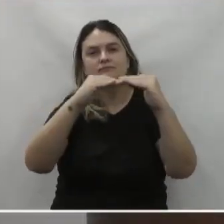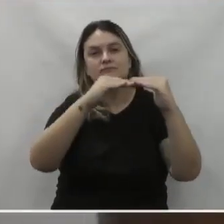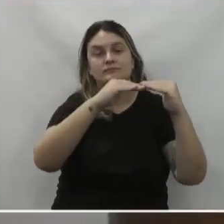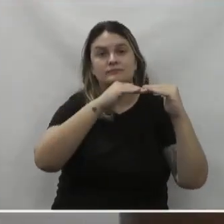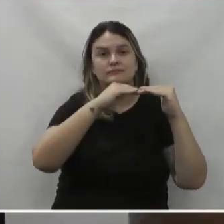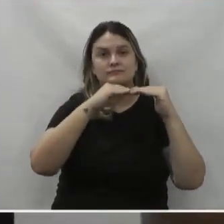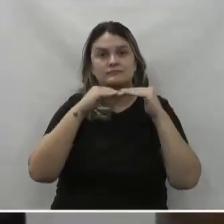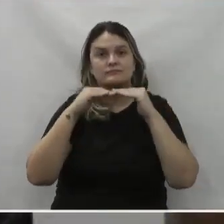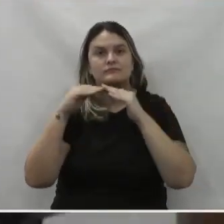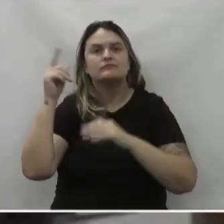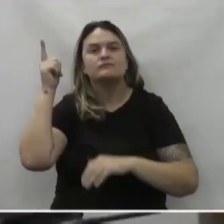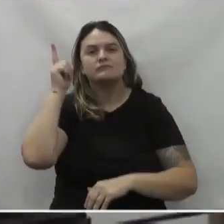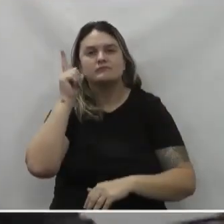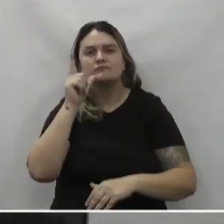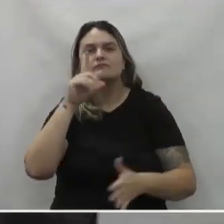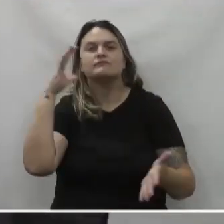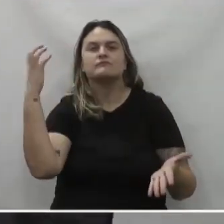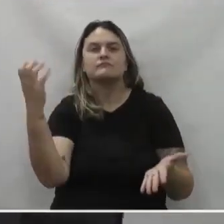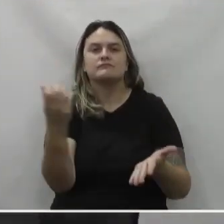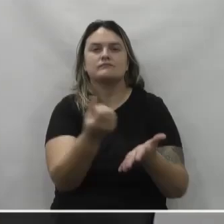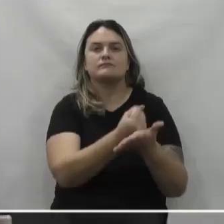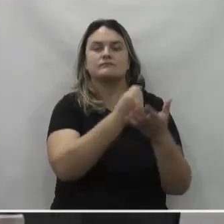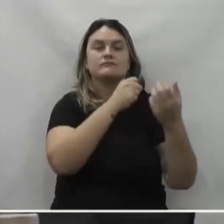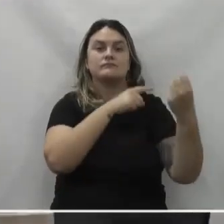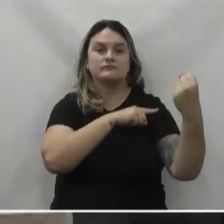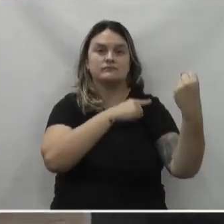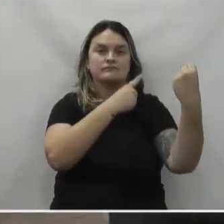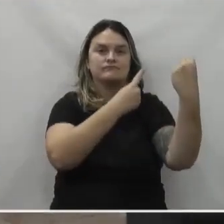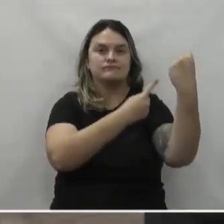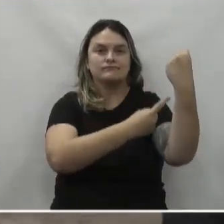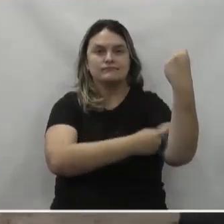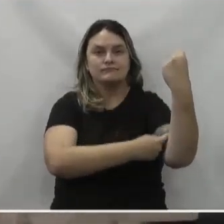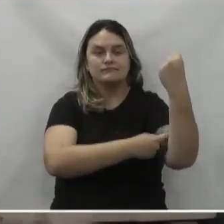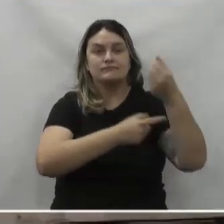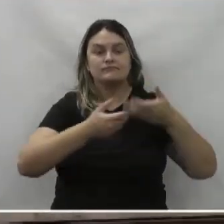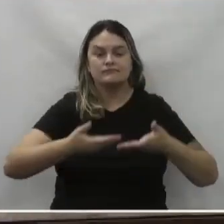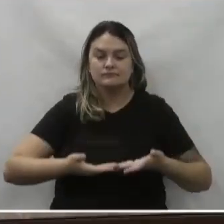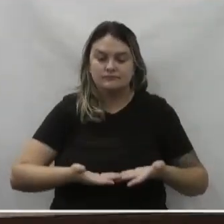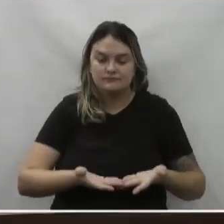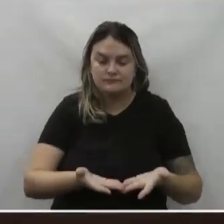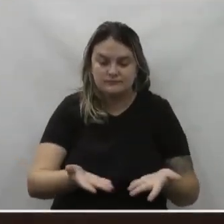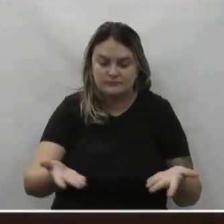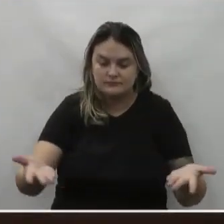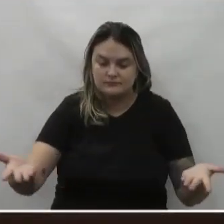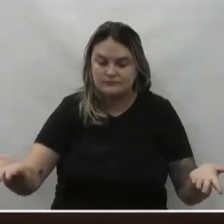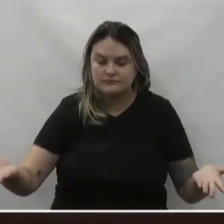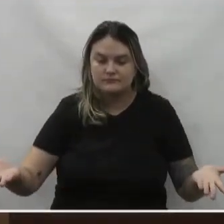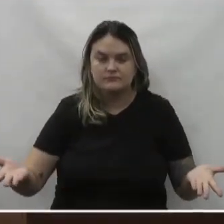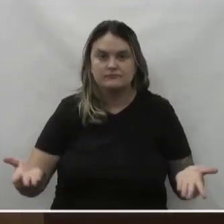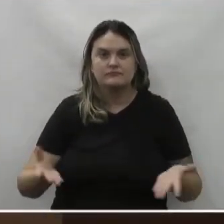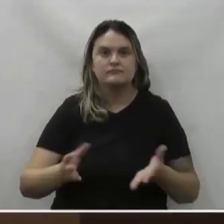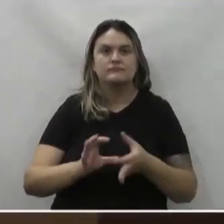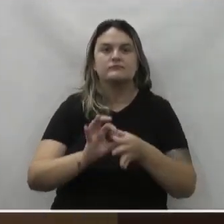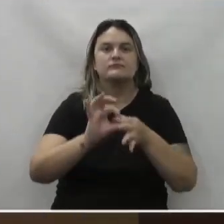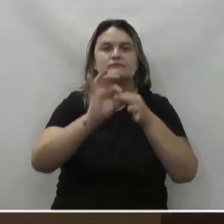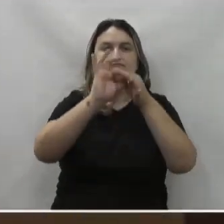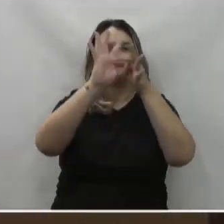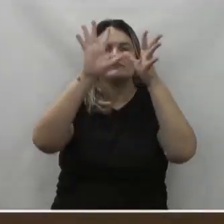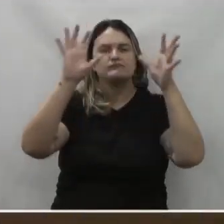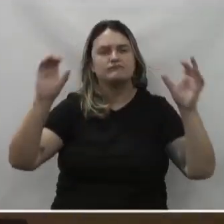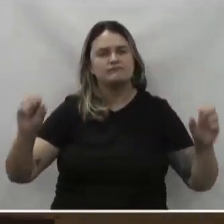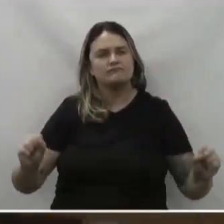dessa igualdade conseguimos conquistar com braço forte, entre o seio